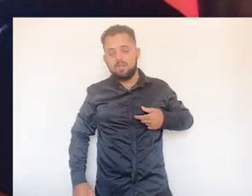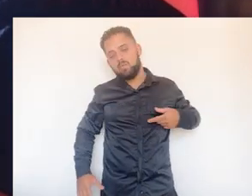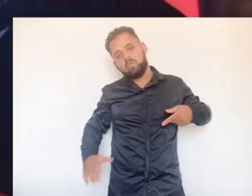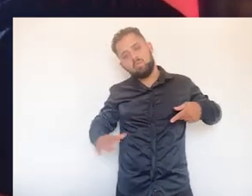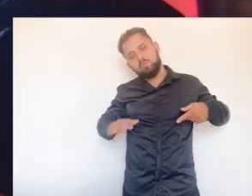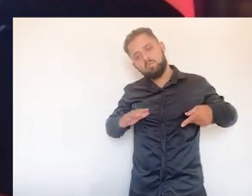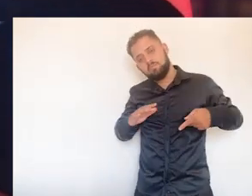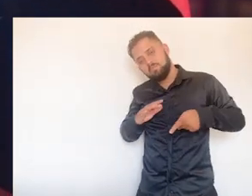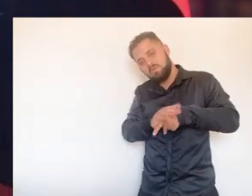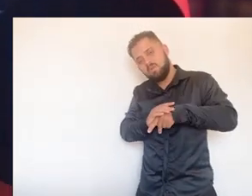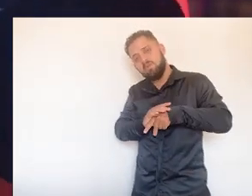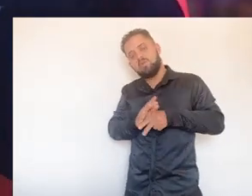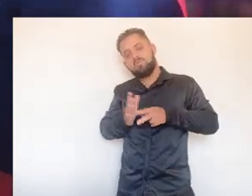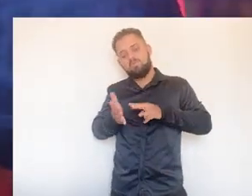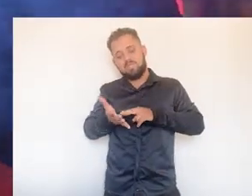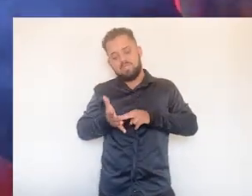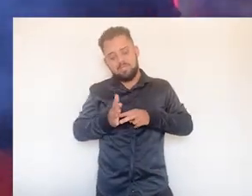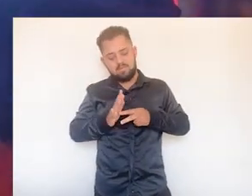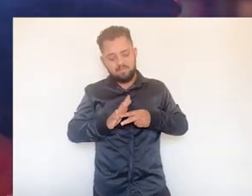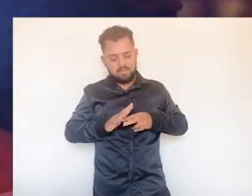sou terra.